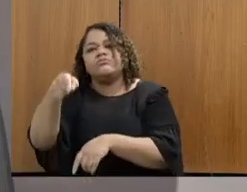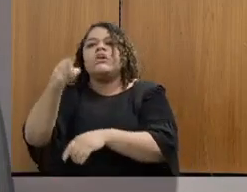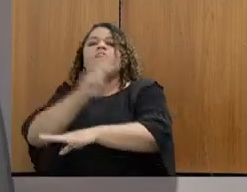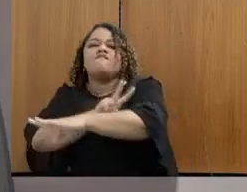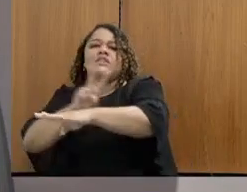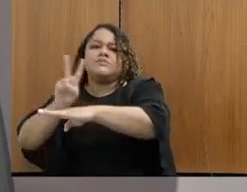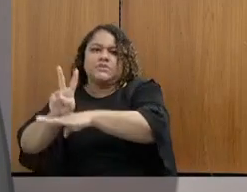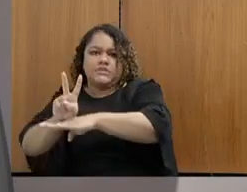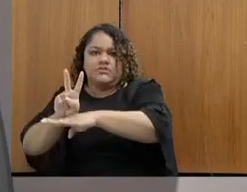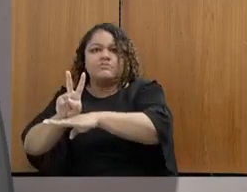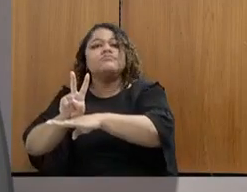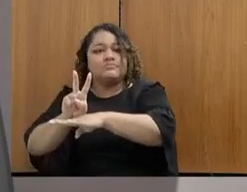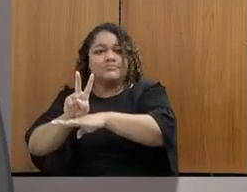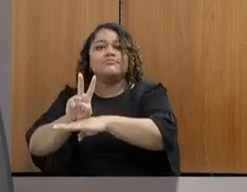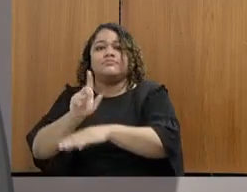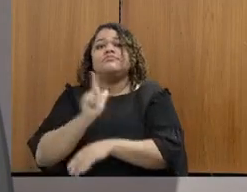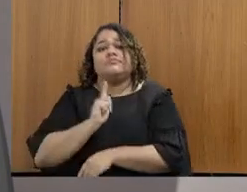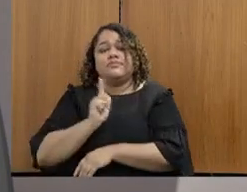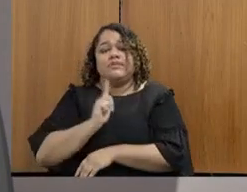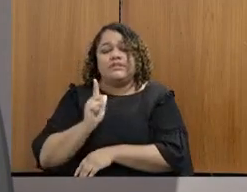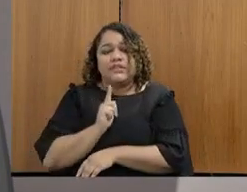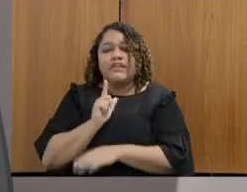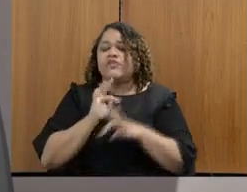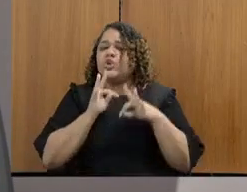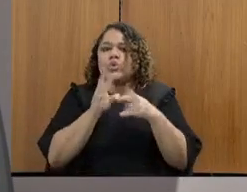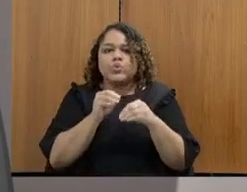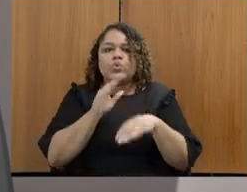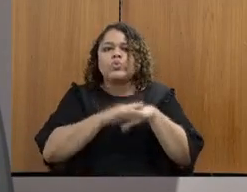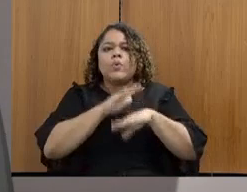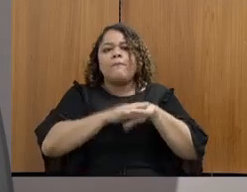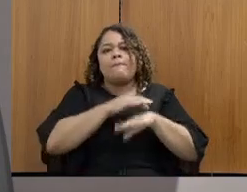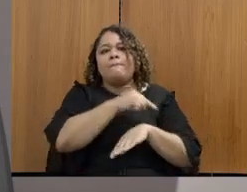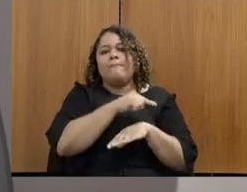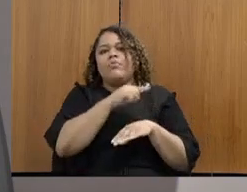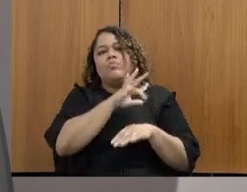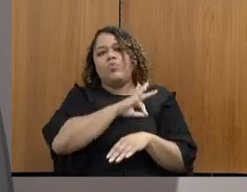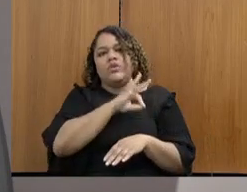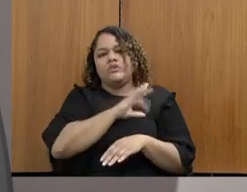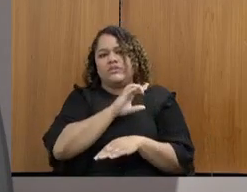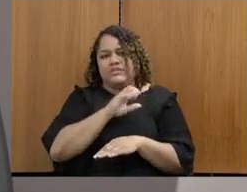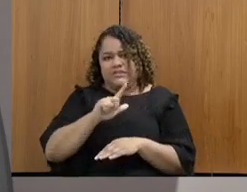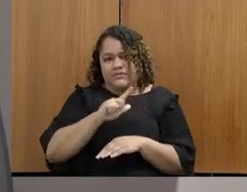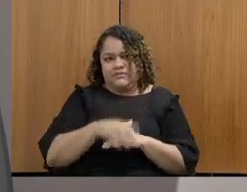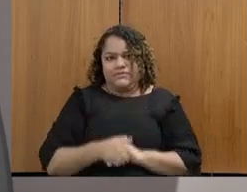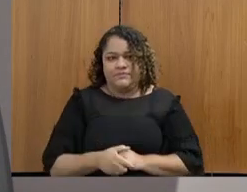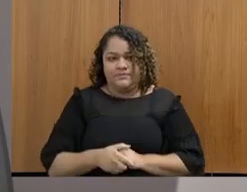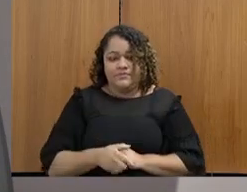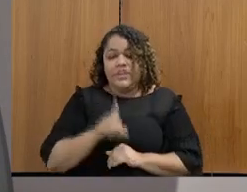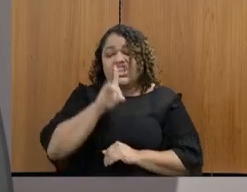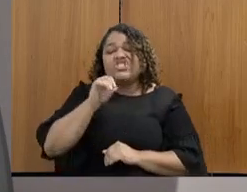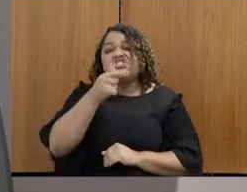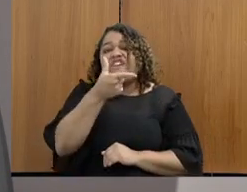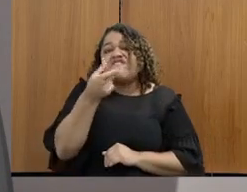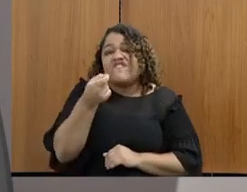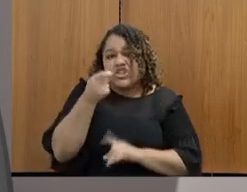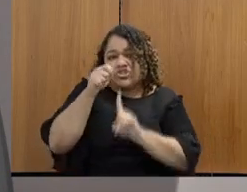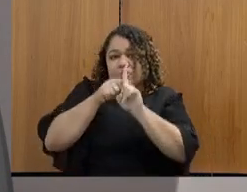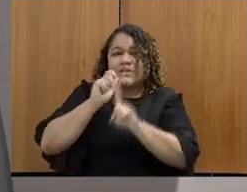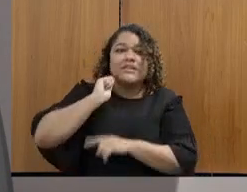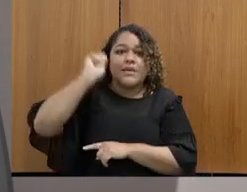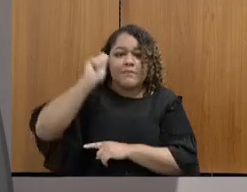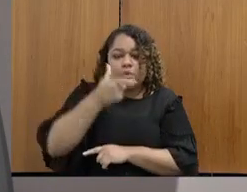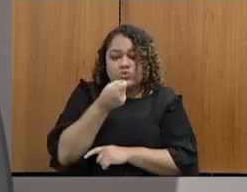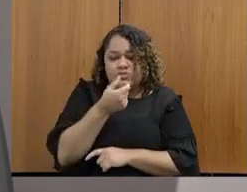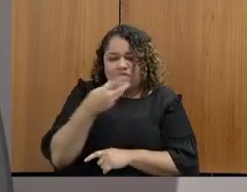recursos é operacionais da Polícia Civil em 20 de Abril de 2023 a título de exemplo é